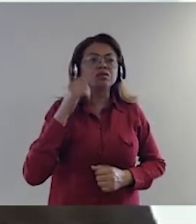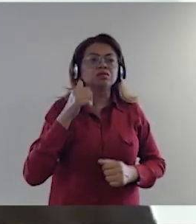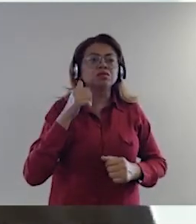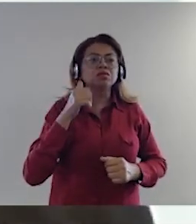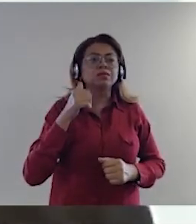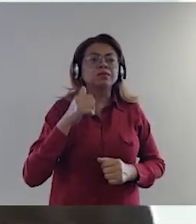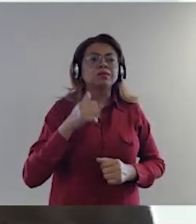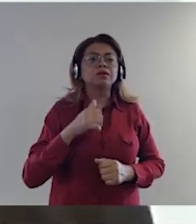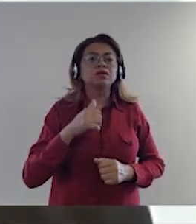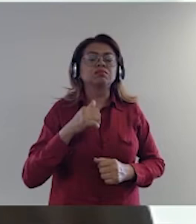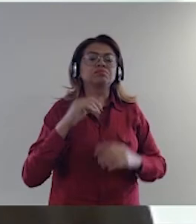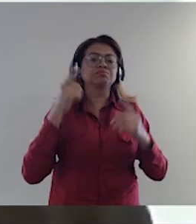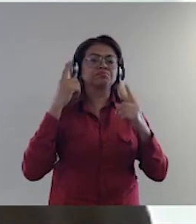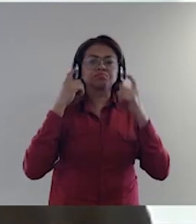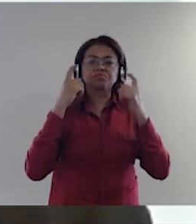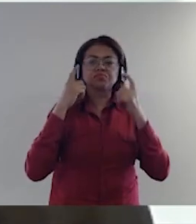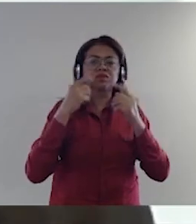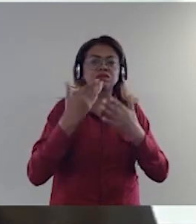contrato.